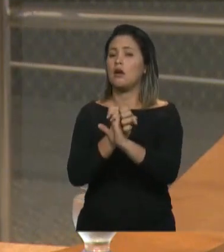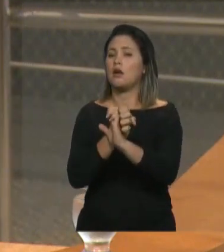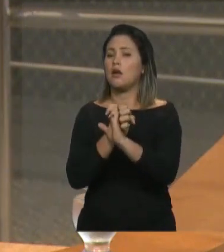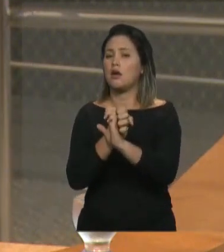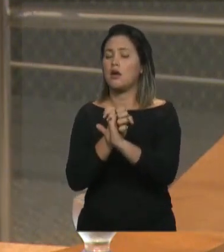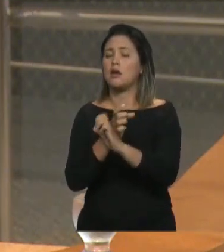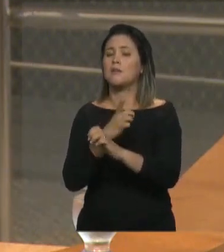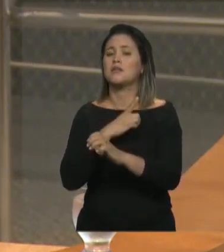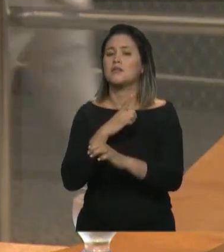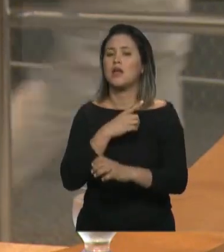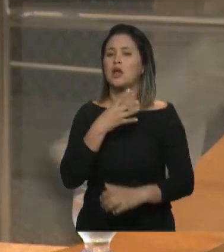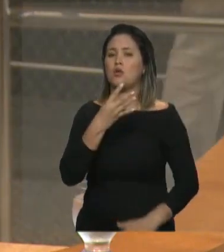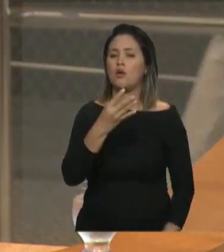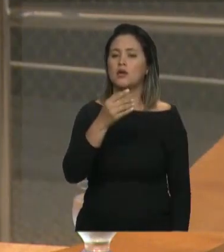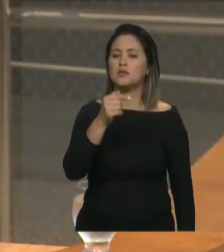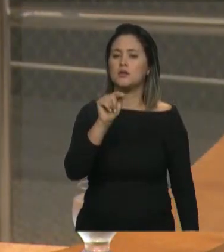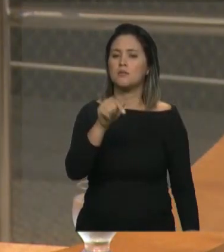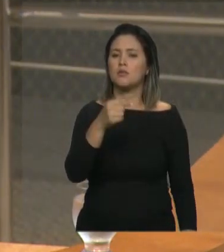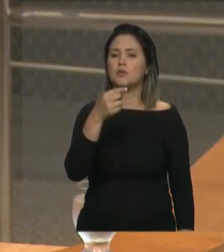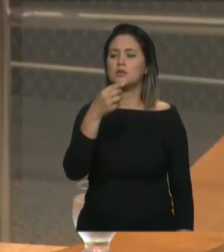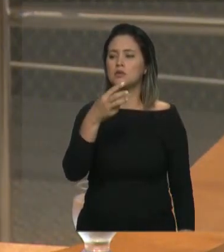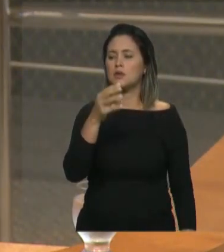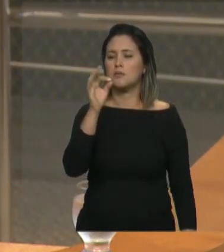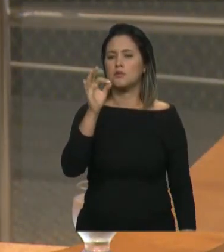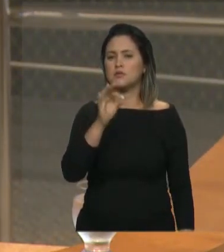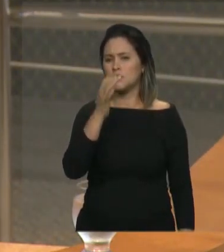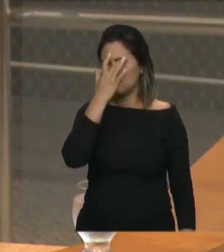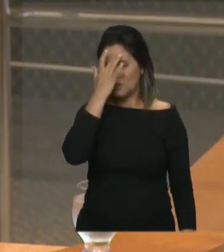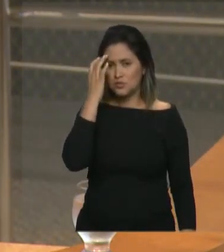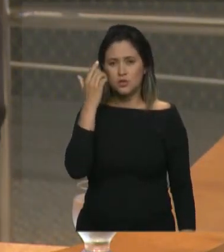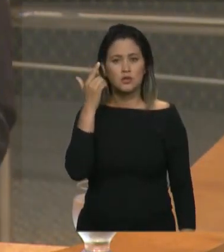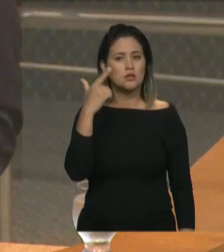47,3% de pessoas sem acesso à água. Eu vou repetir,